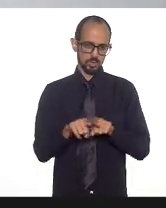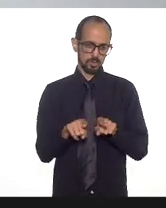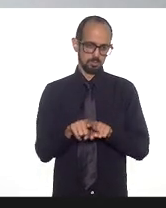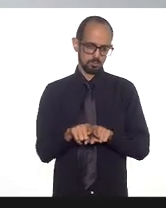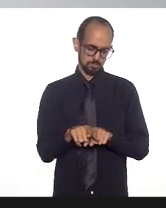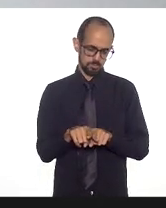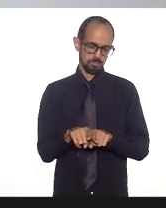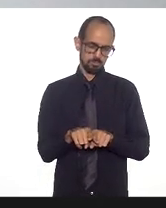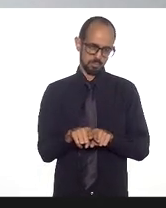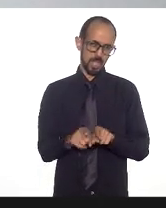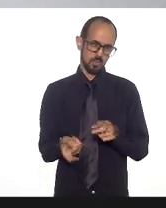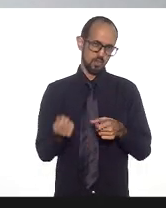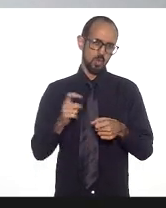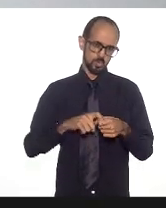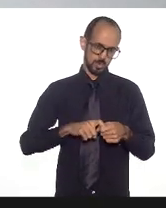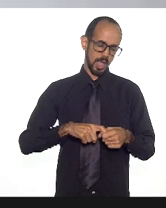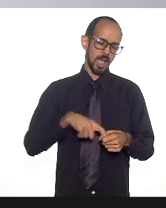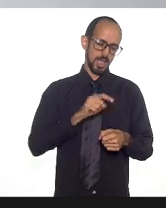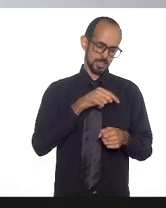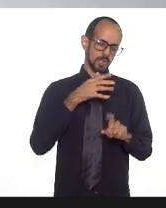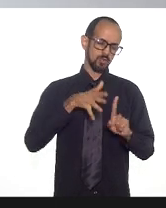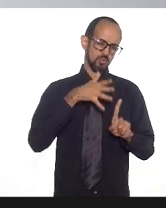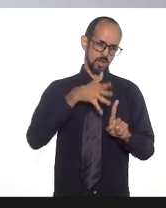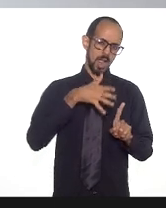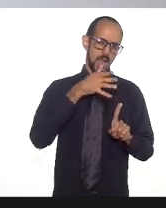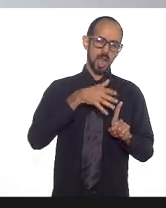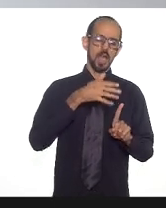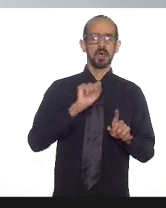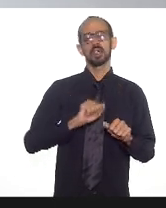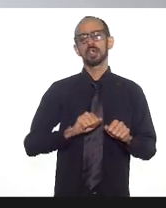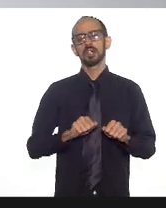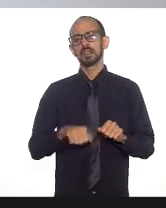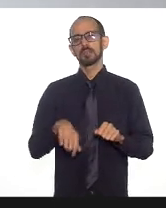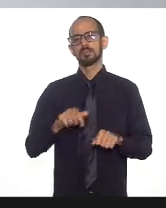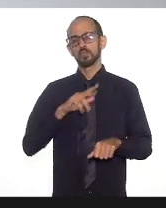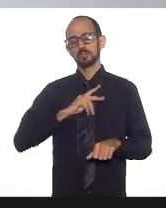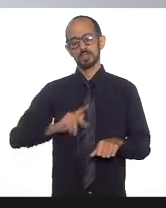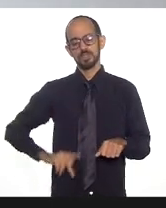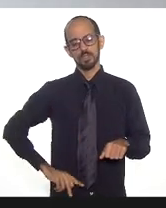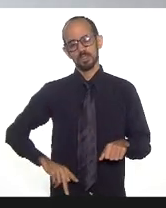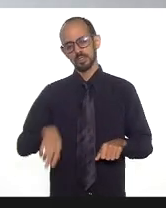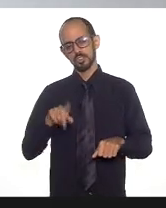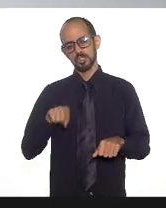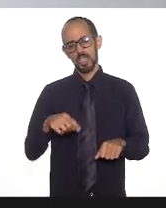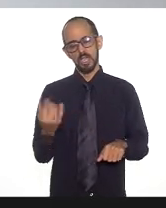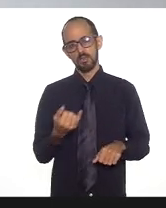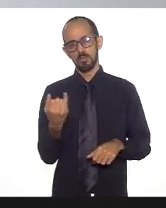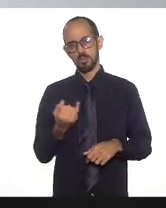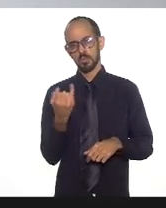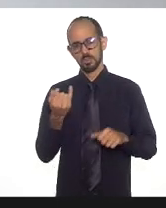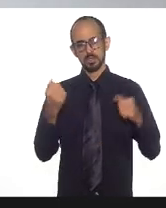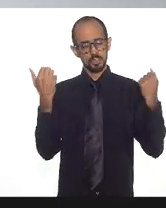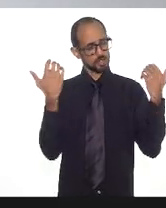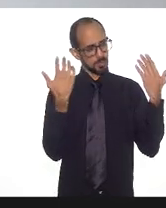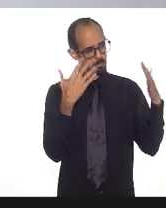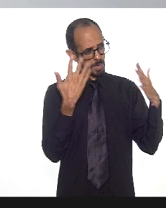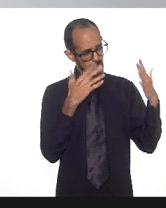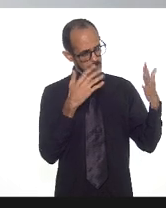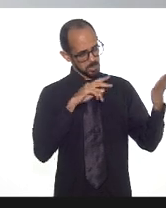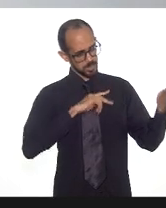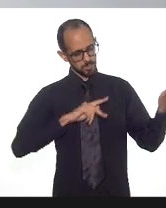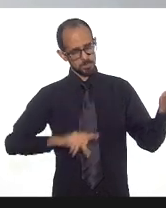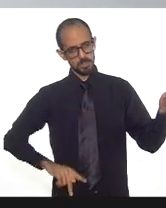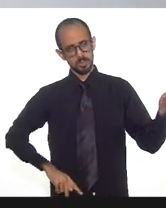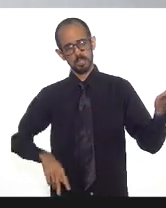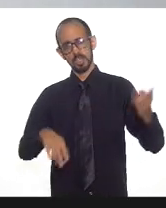esse encaminhamento que já foi aqui prontamente colocado pelo presidente, destacar que é muito importante, parabenizá-lo por